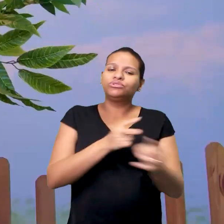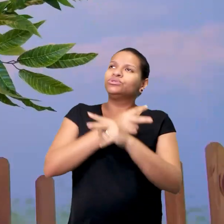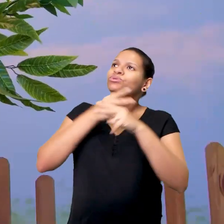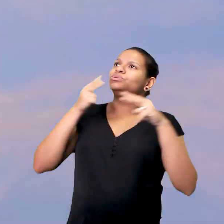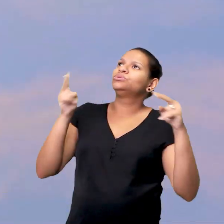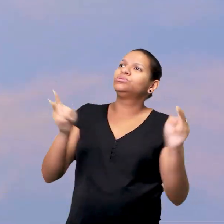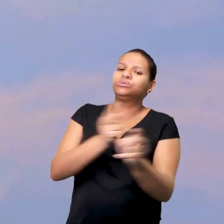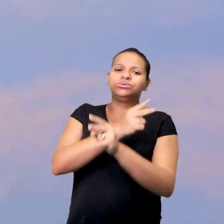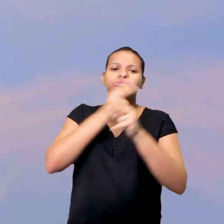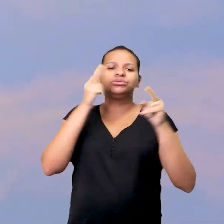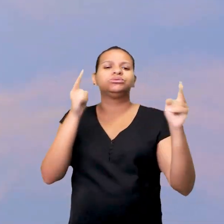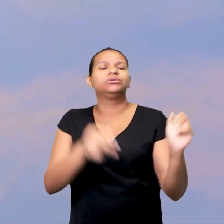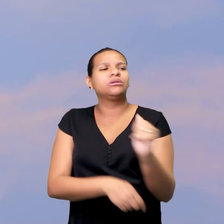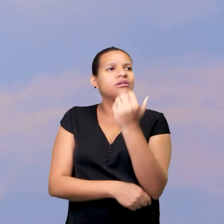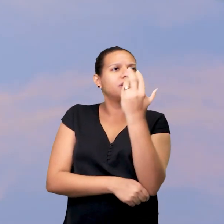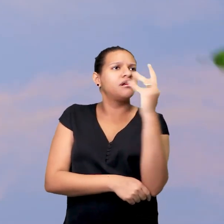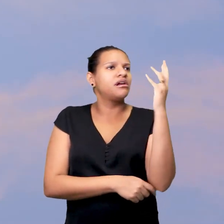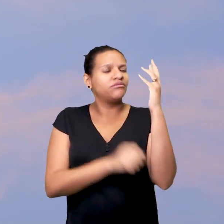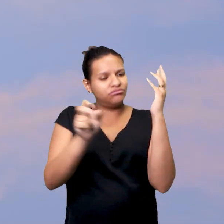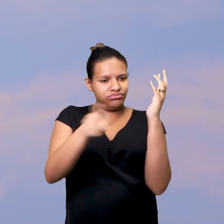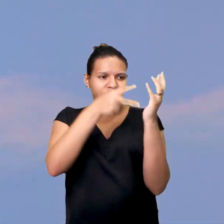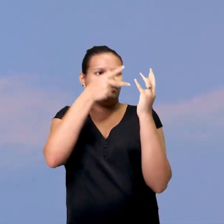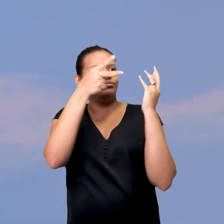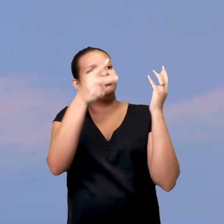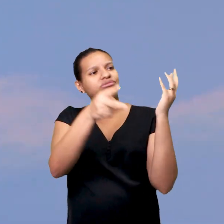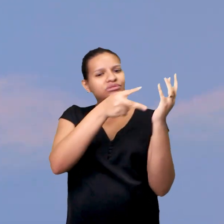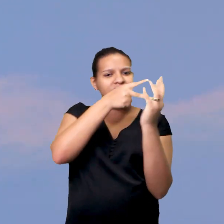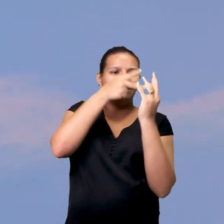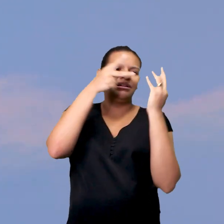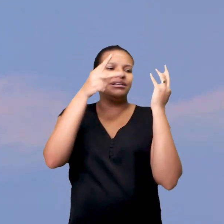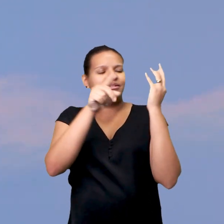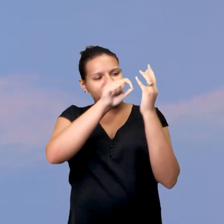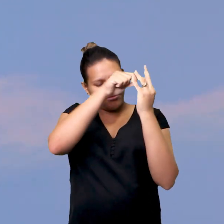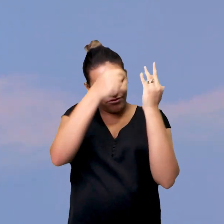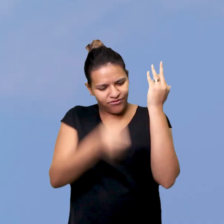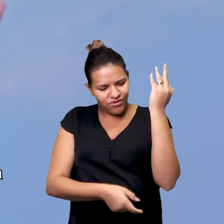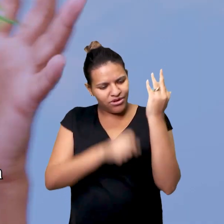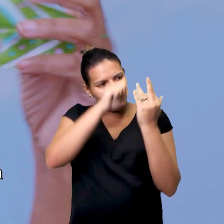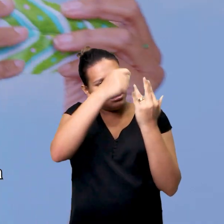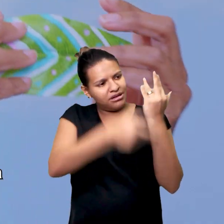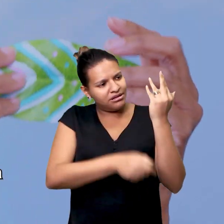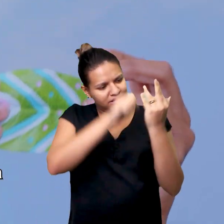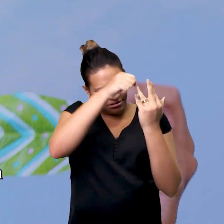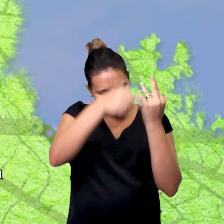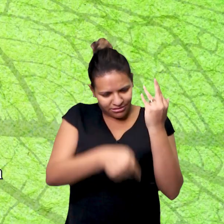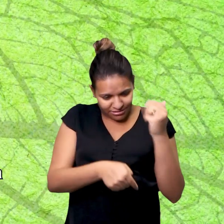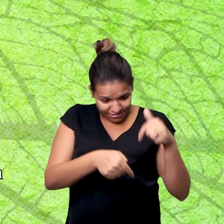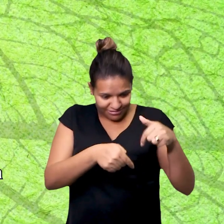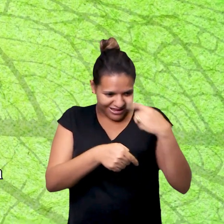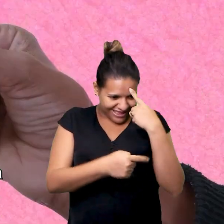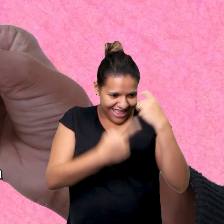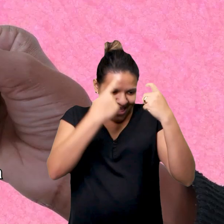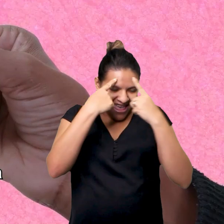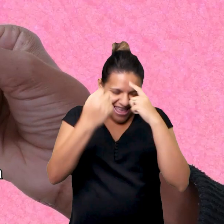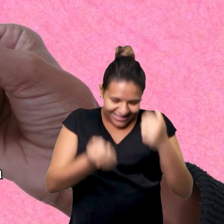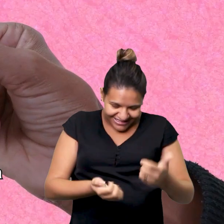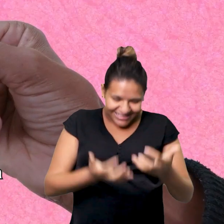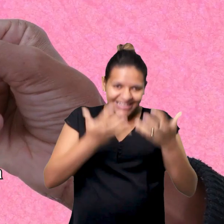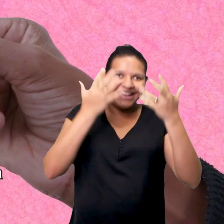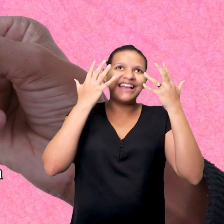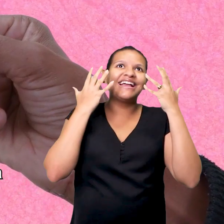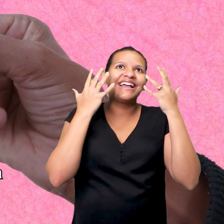pessoa pegam uma folha no ar. árvore dos sonhos que vêm e vão, cada folha que cai é uma ideia